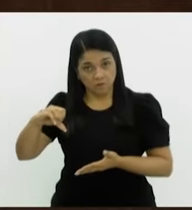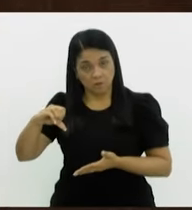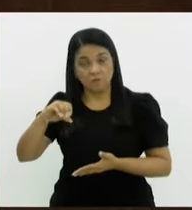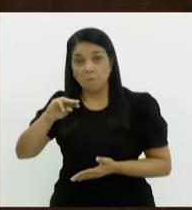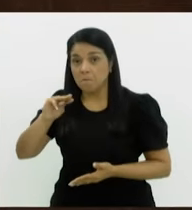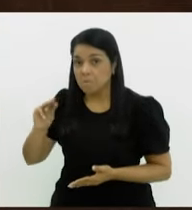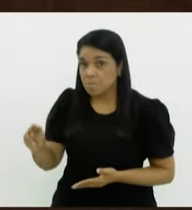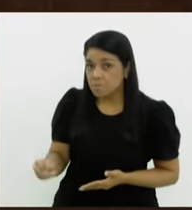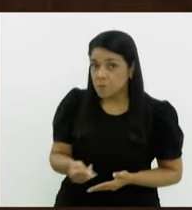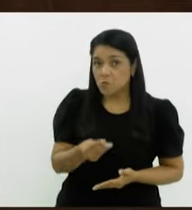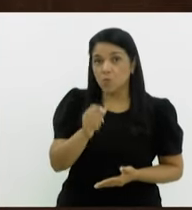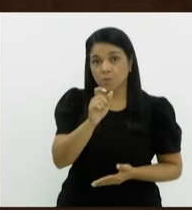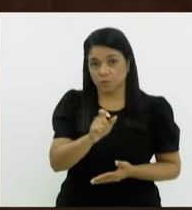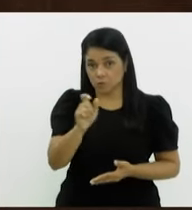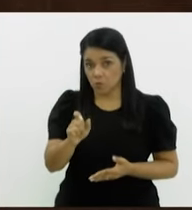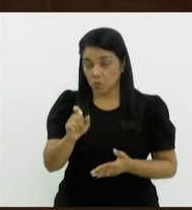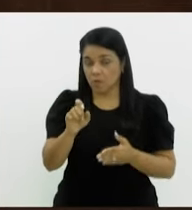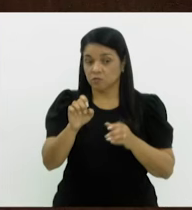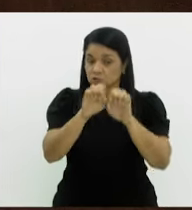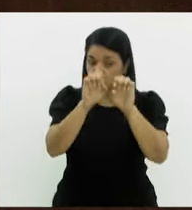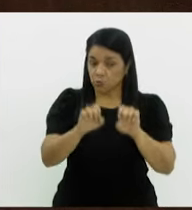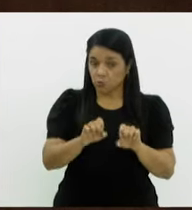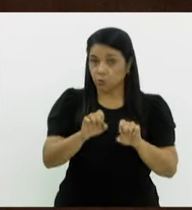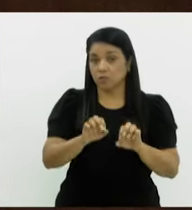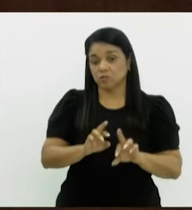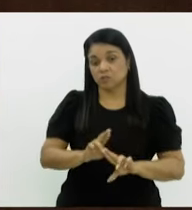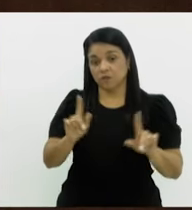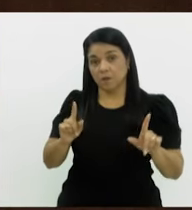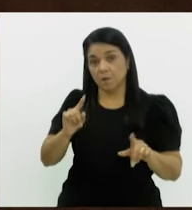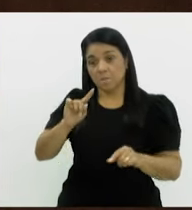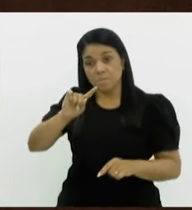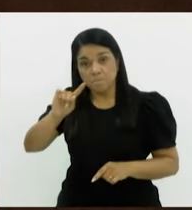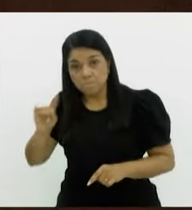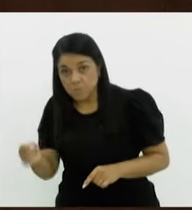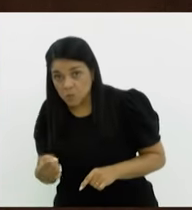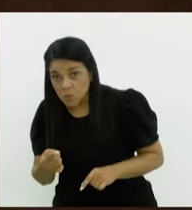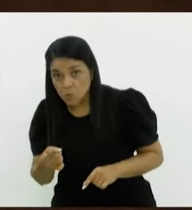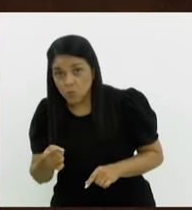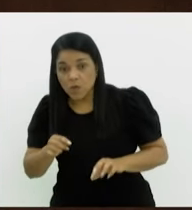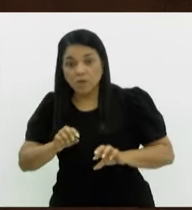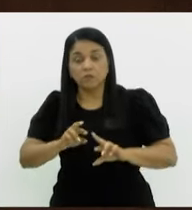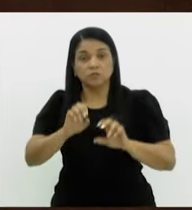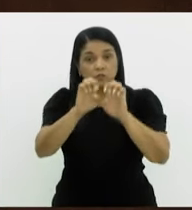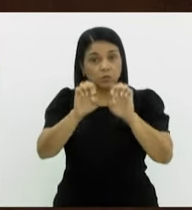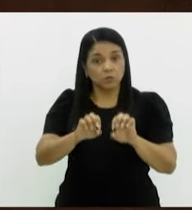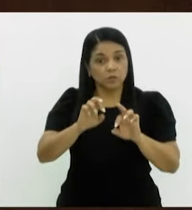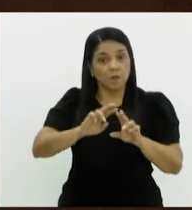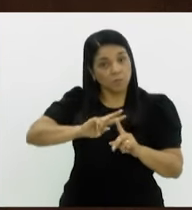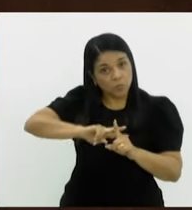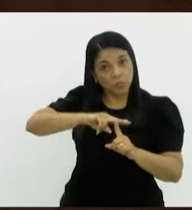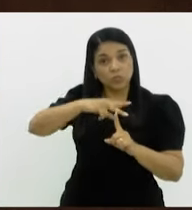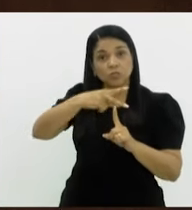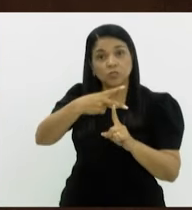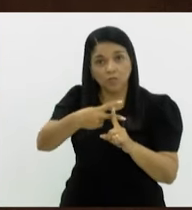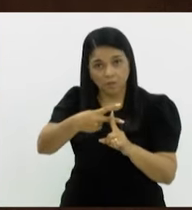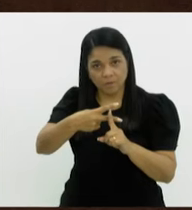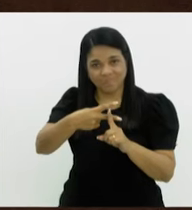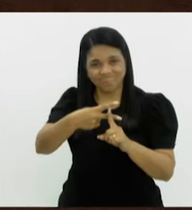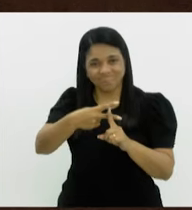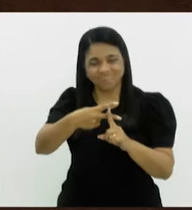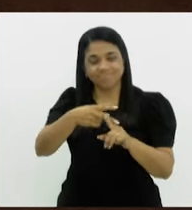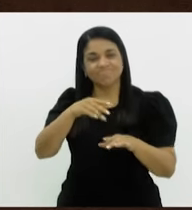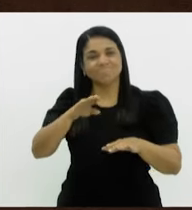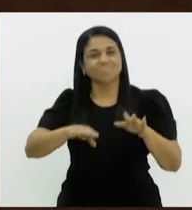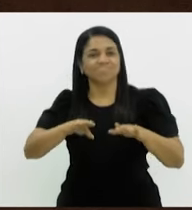pessoas é uma estrutura. Passou a ser mil pessoas, a estrutura ela quase que dobra. Então, muitas das vezes, não vale a